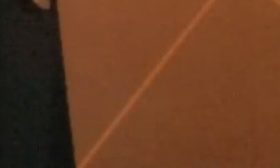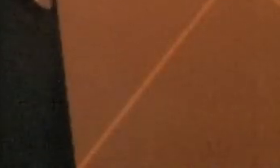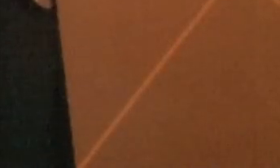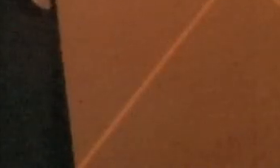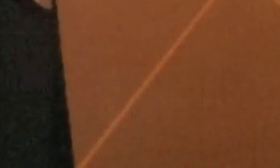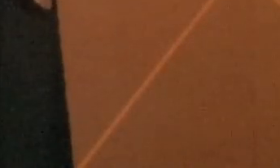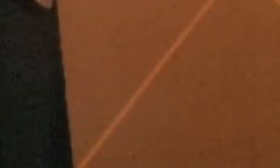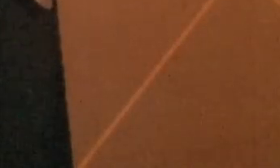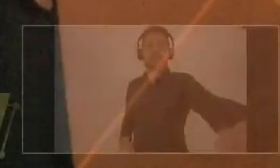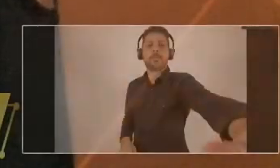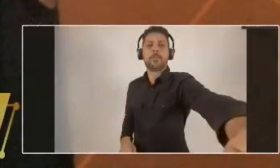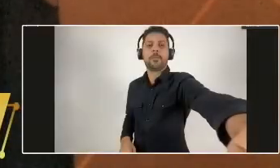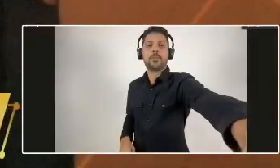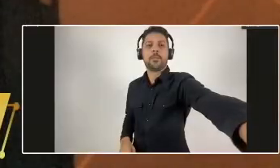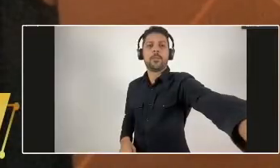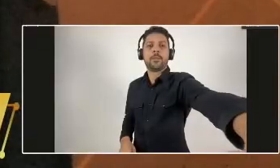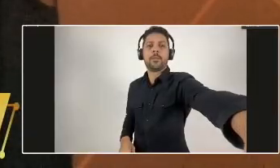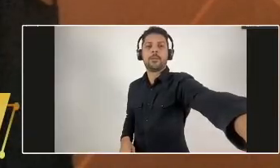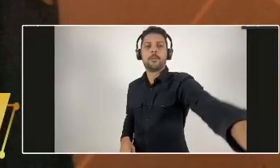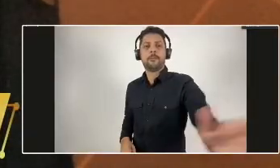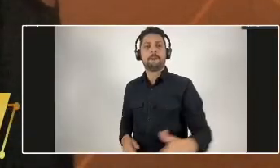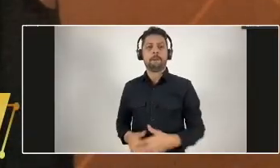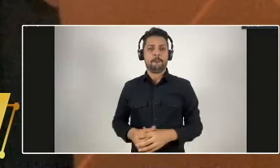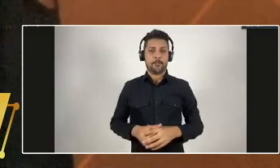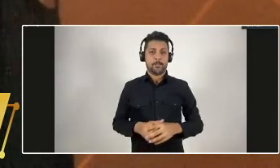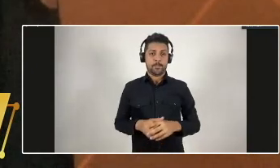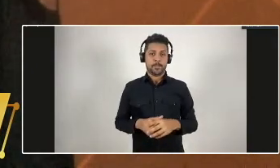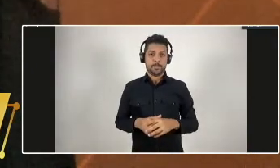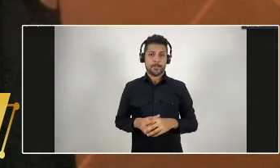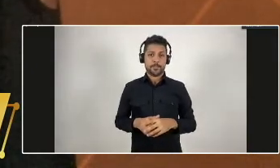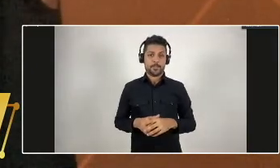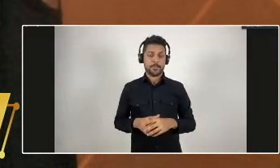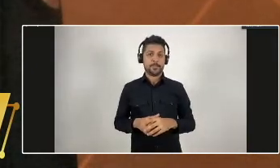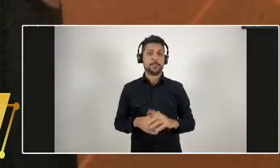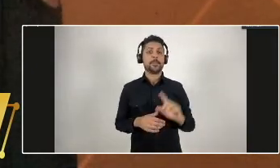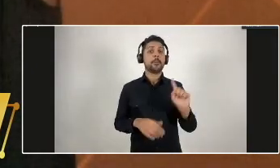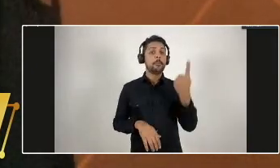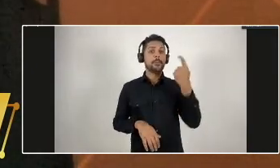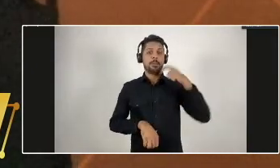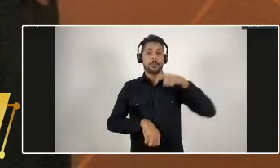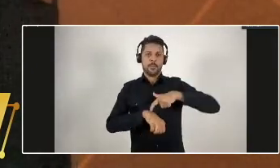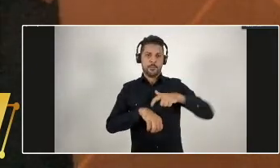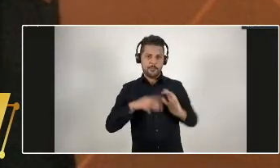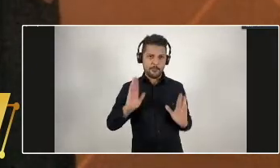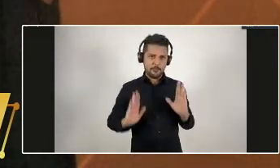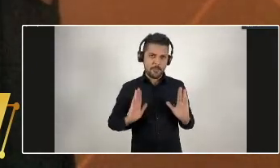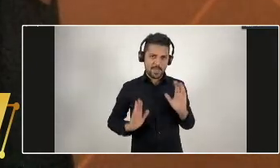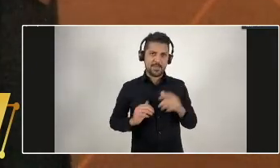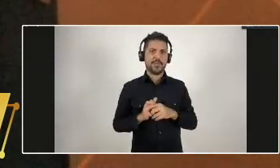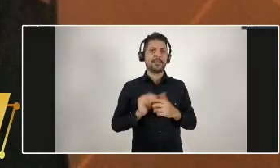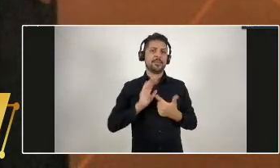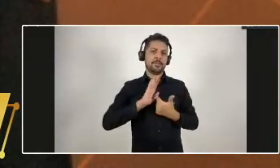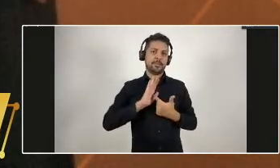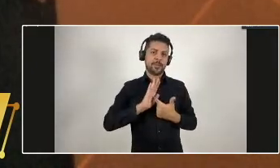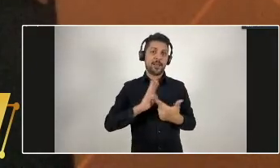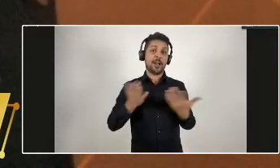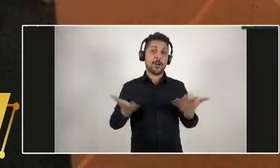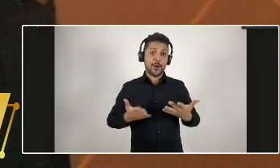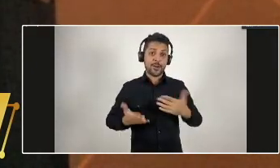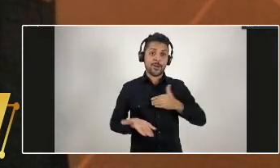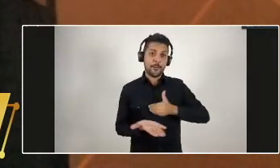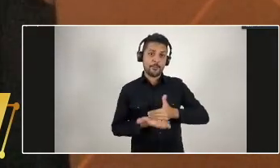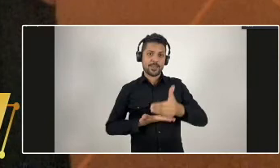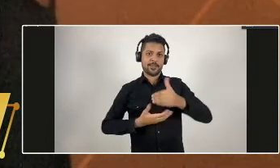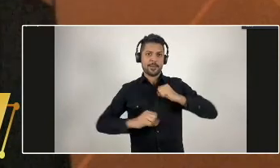Concluída a primeira etapa da apresentação, vamos iniciar agora o debate com as perguntas dos espectadores. Lembrando